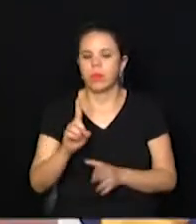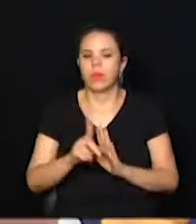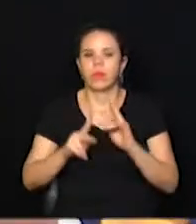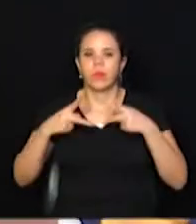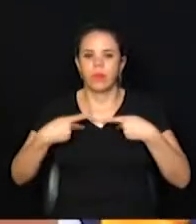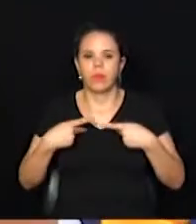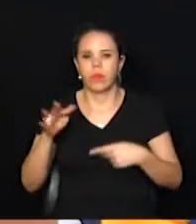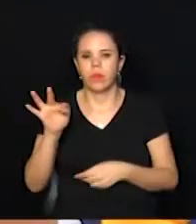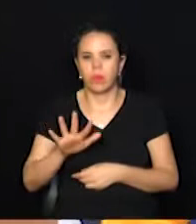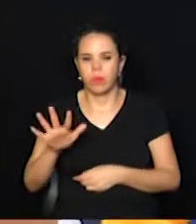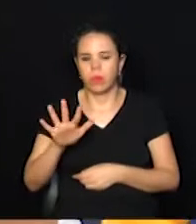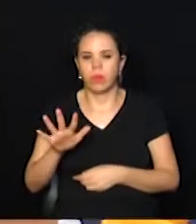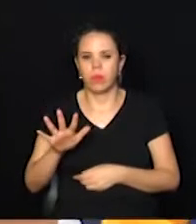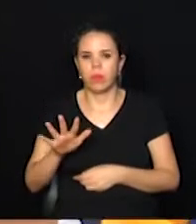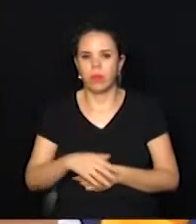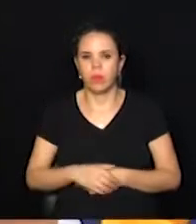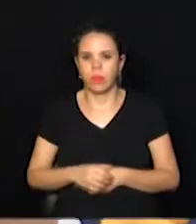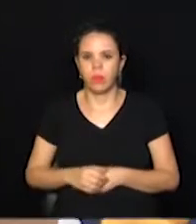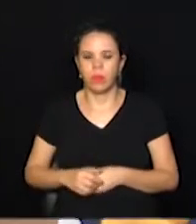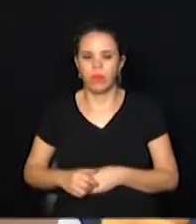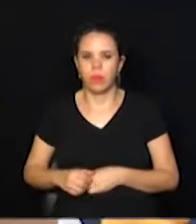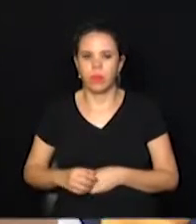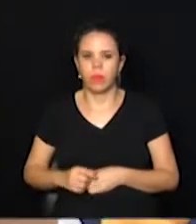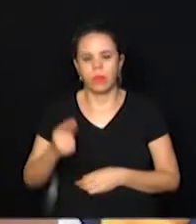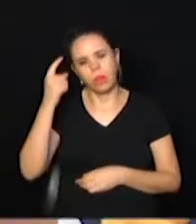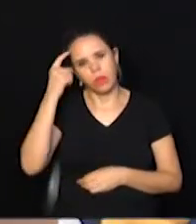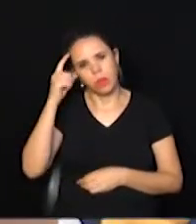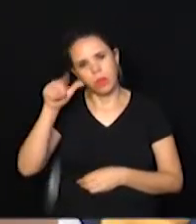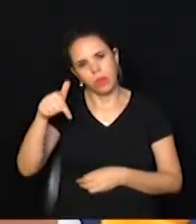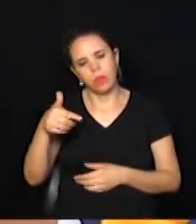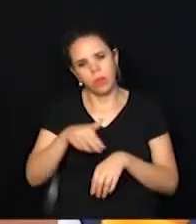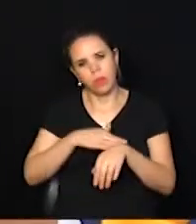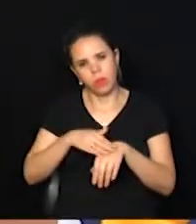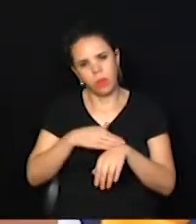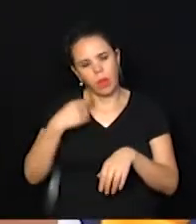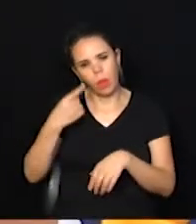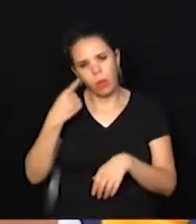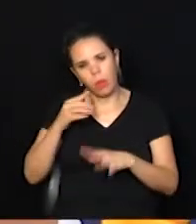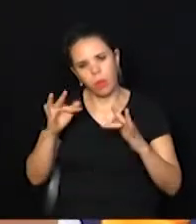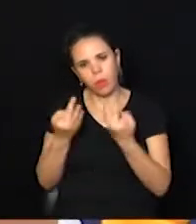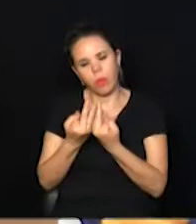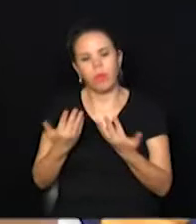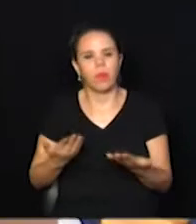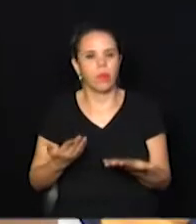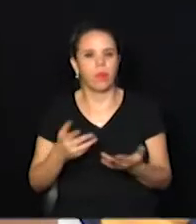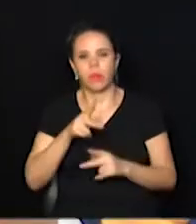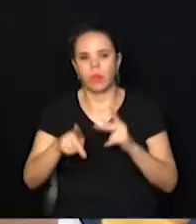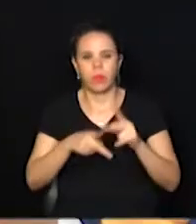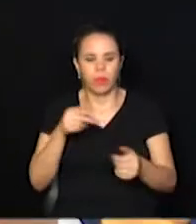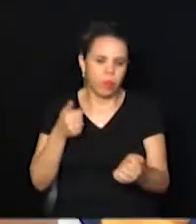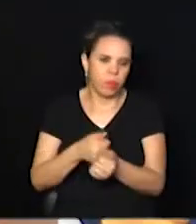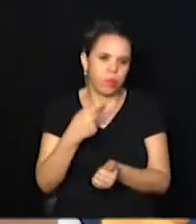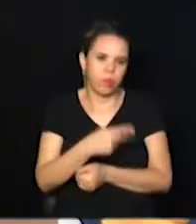federalização. Mas pensamos depois, conversando com o advogado da família, com as pessoas mais